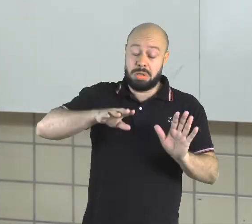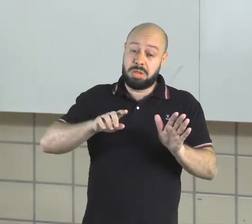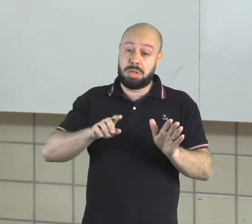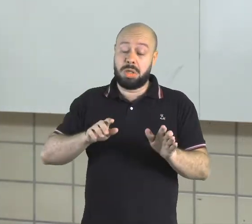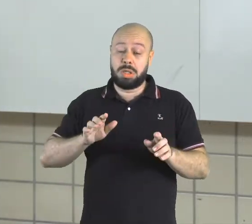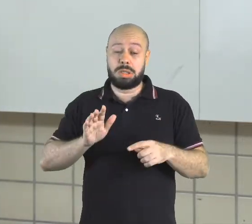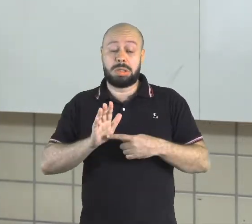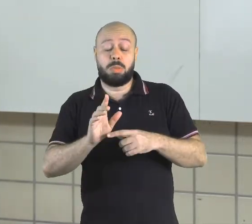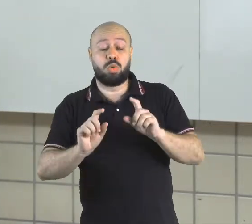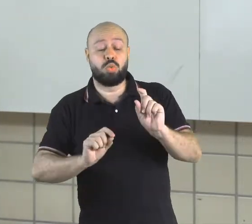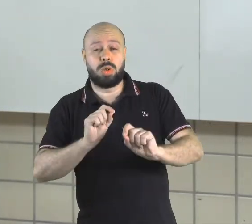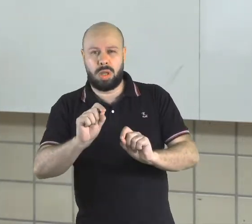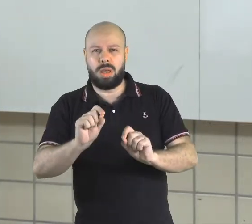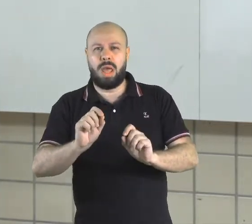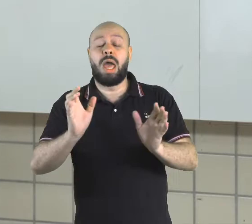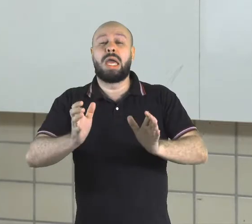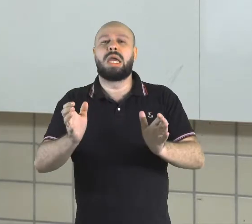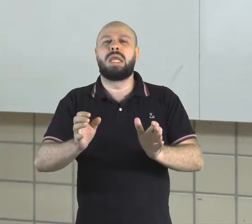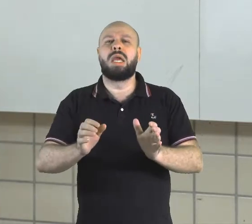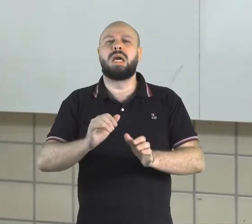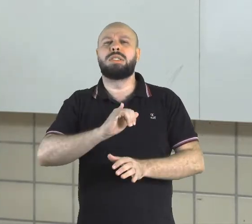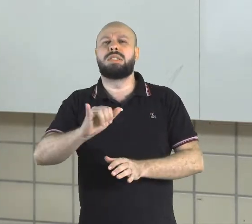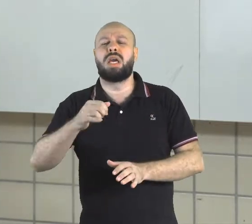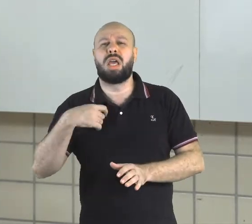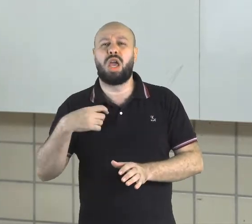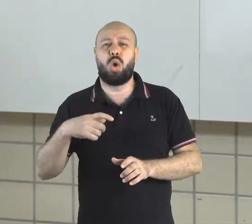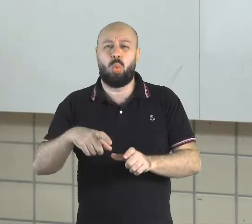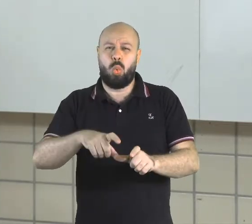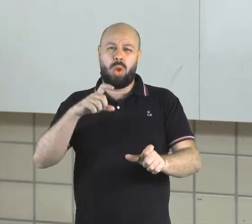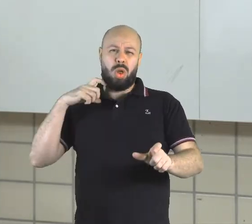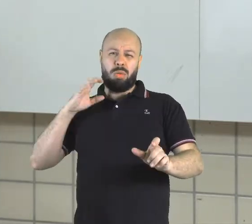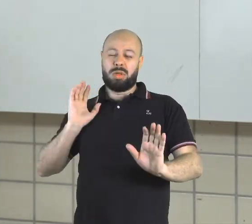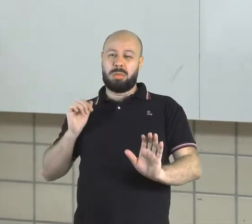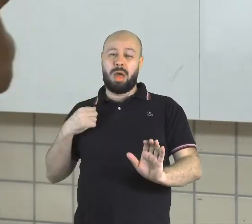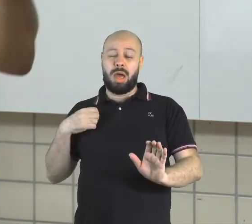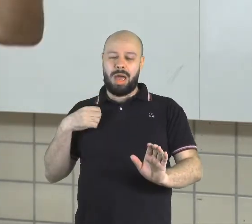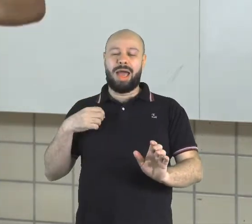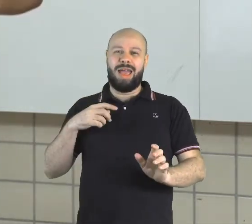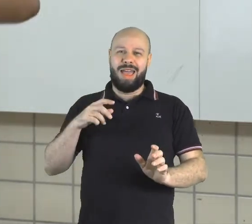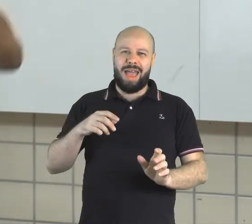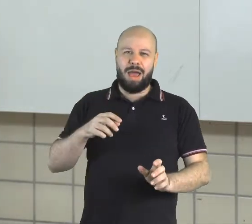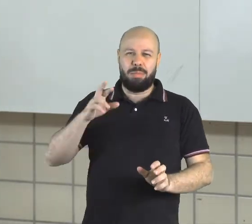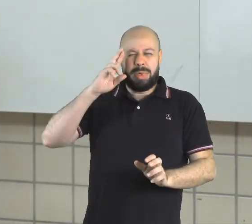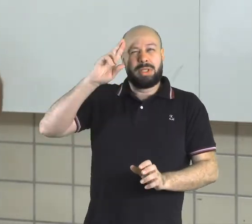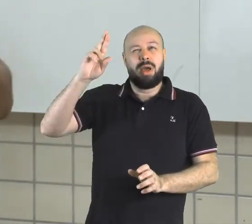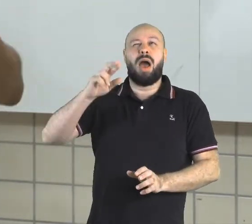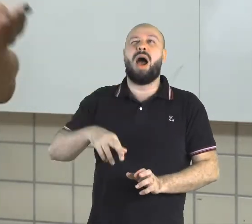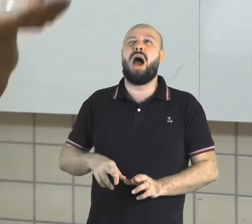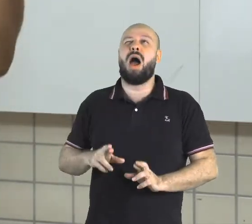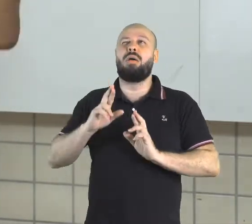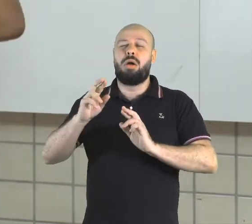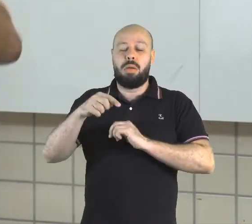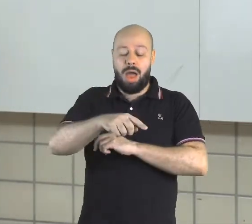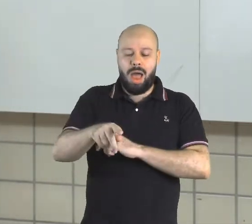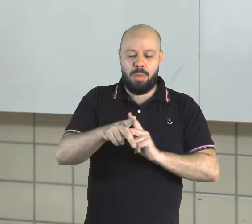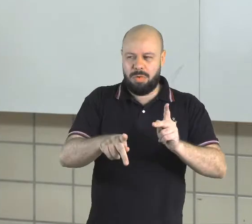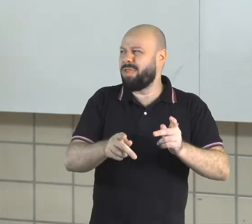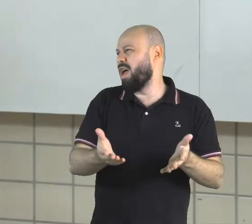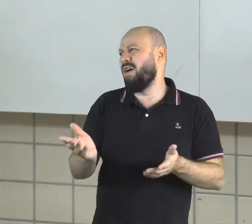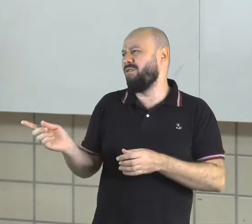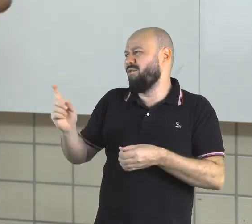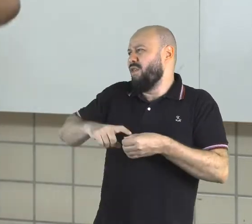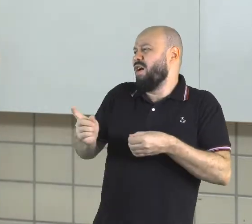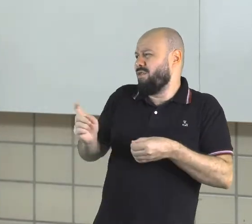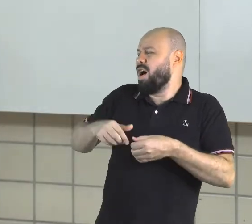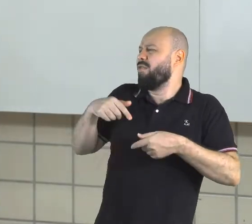queria declarar a renúncia, esperando que o povo dissesse: volta, Jânio Quadros, não renuncie,